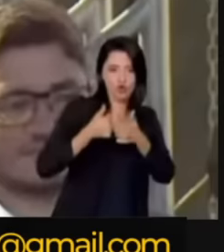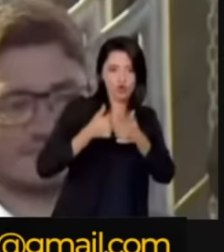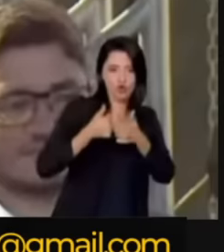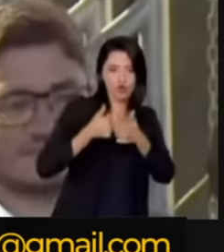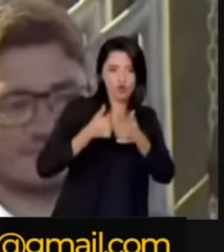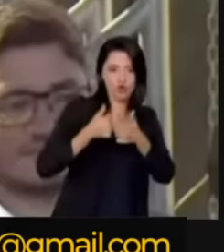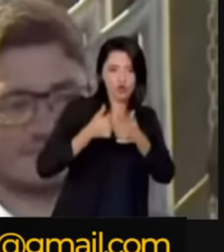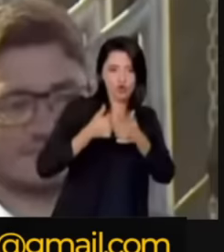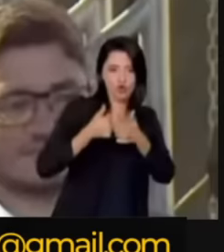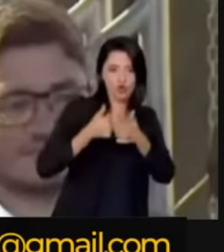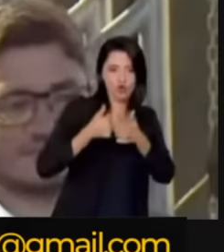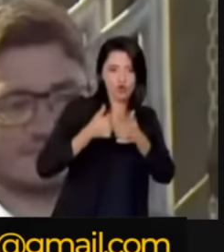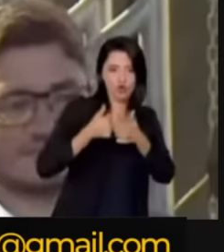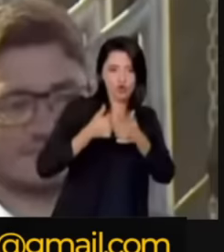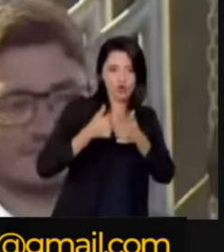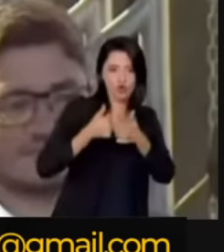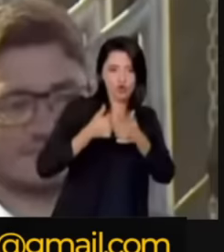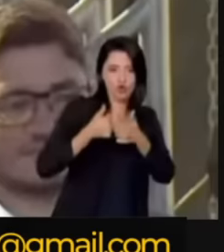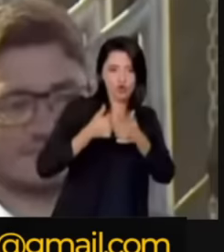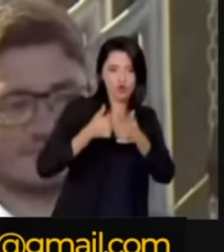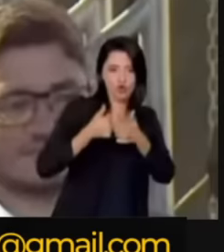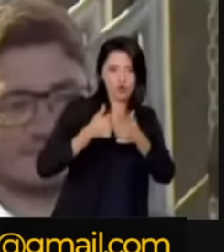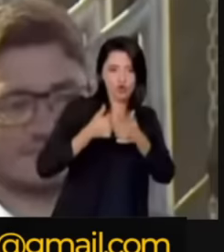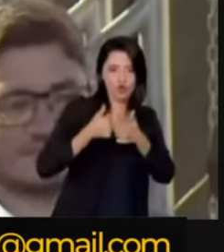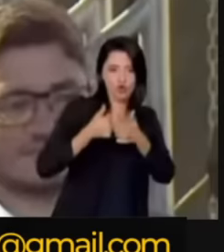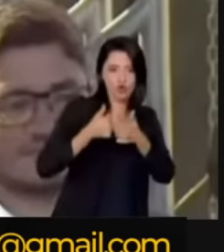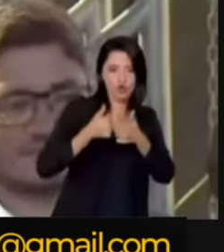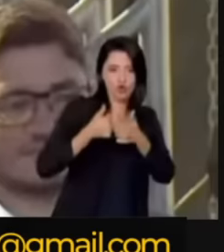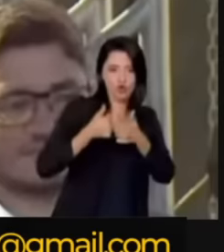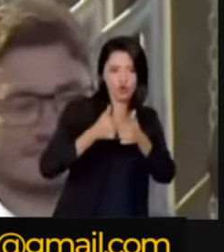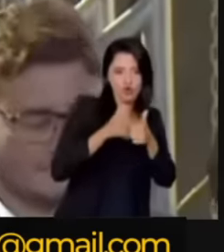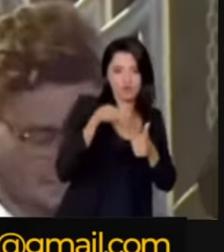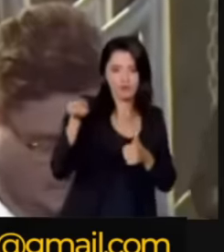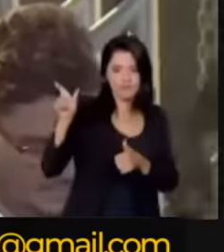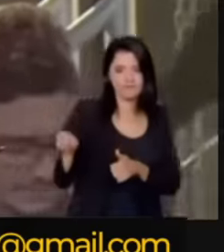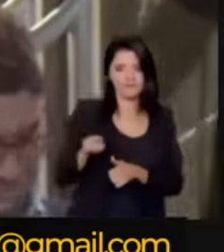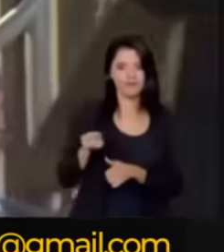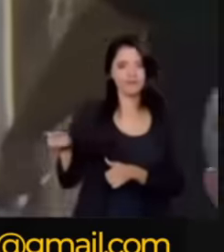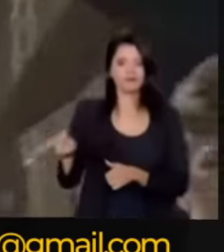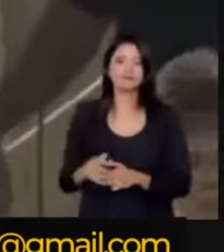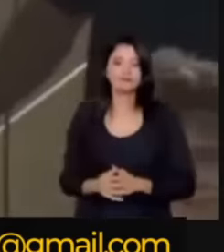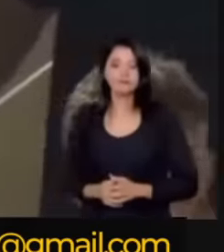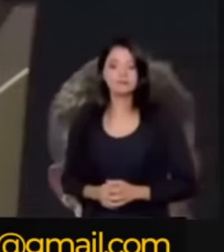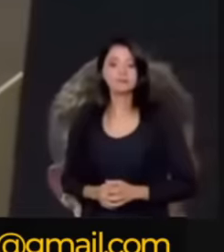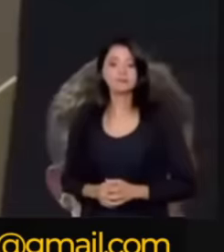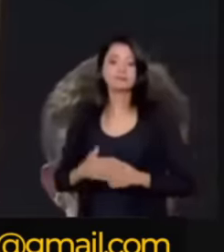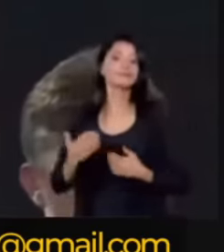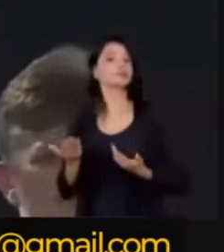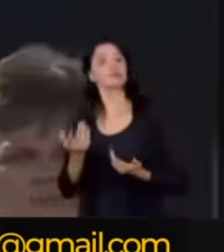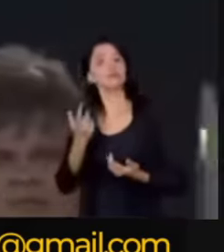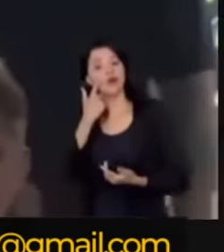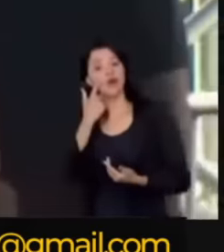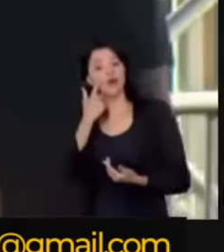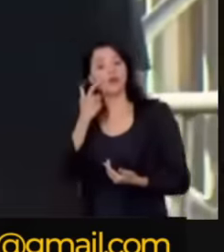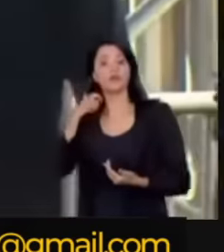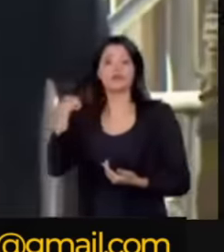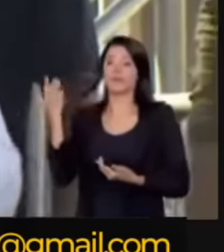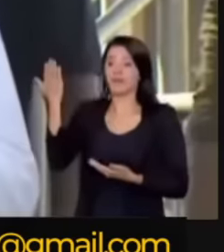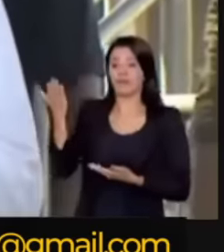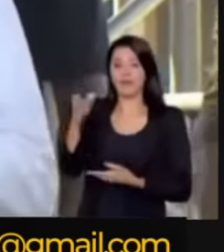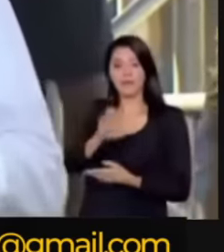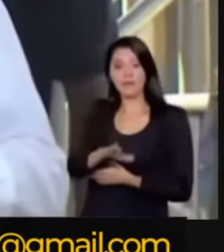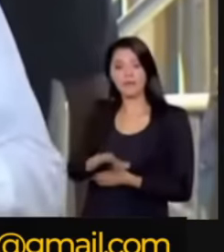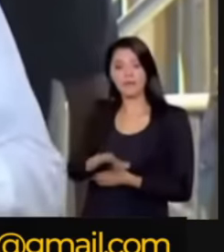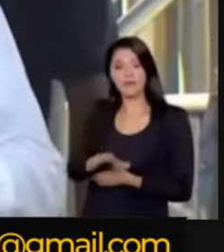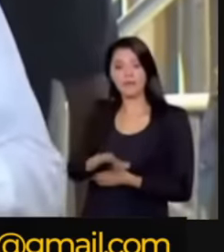a pensar um pouco não vota mais no PT Essa é a mesma pessoa Então veja aquela menina que